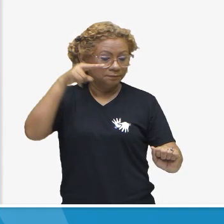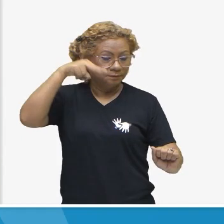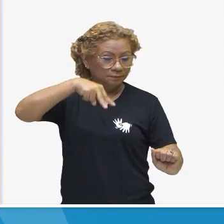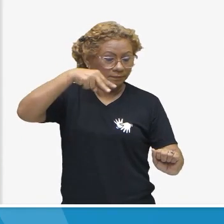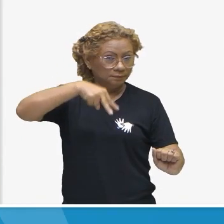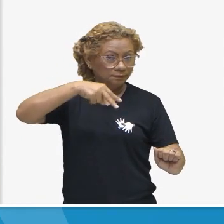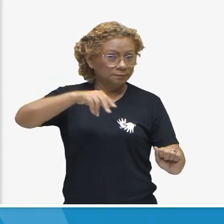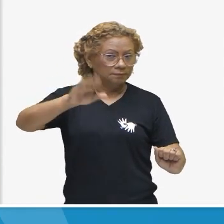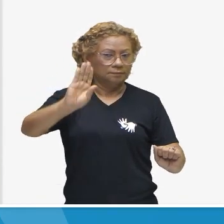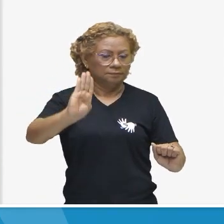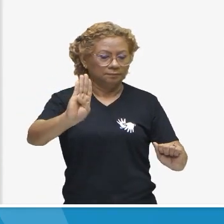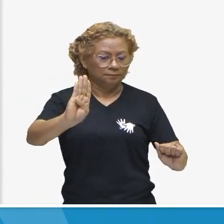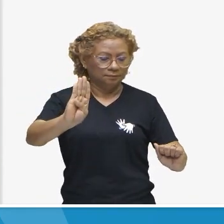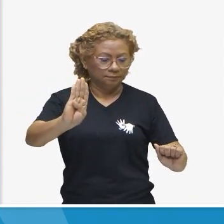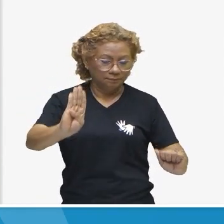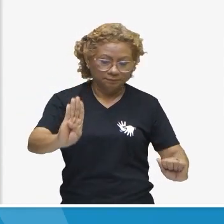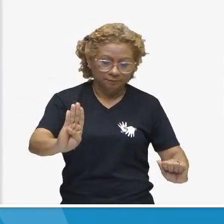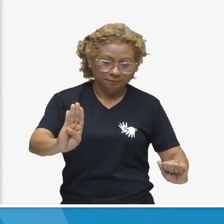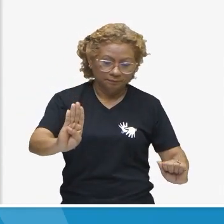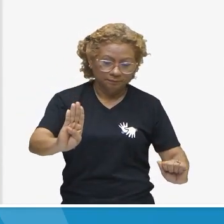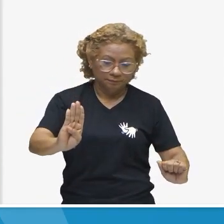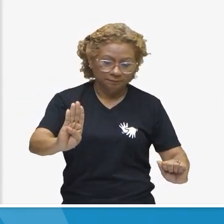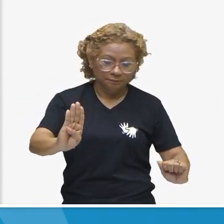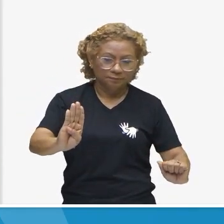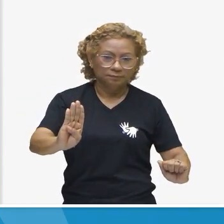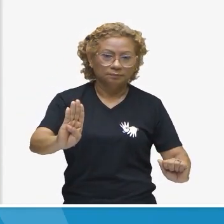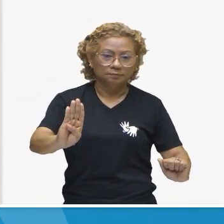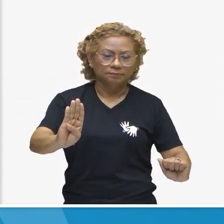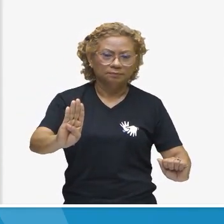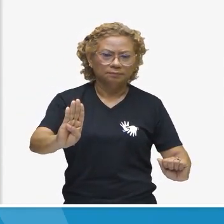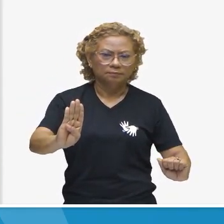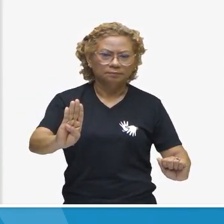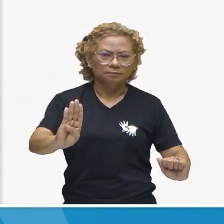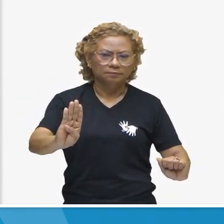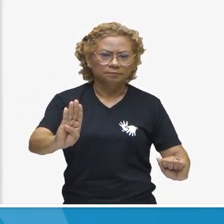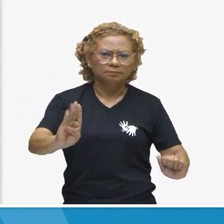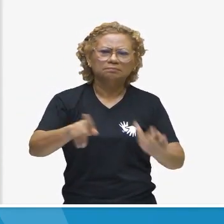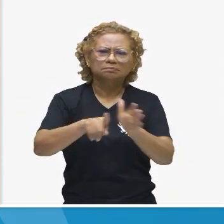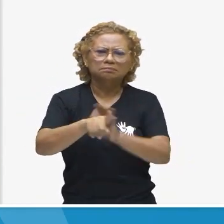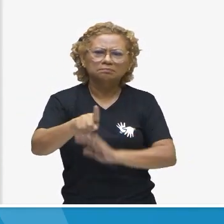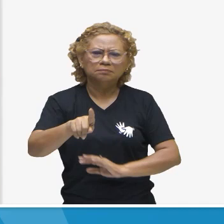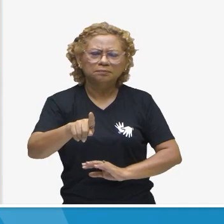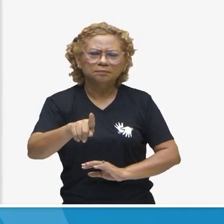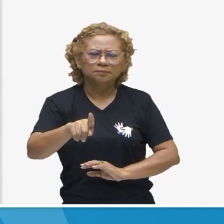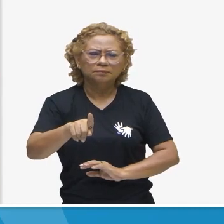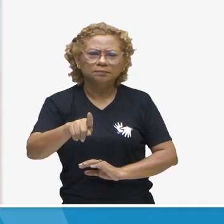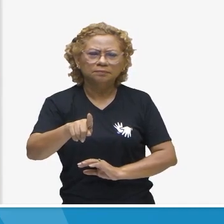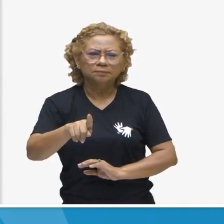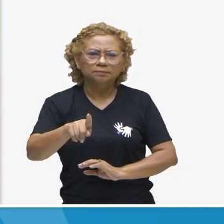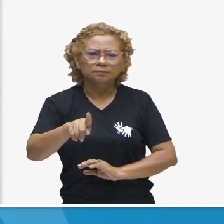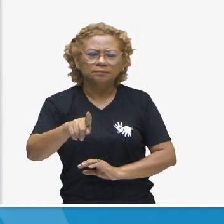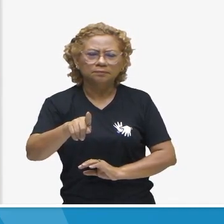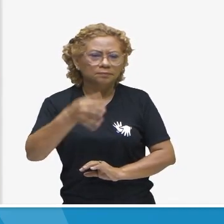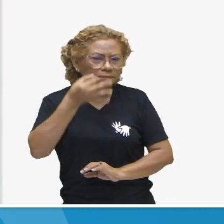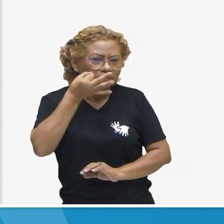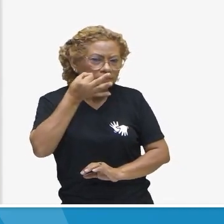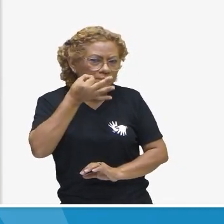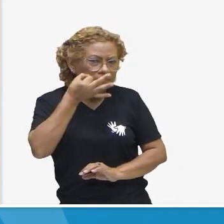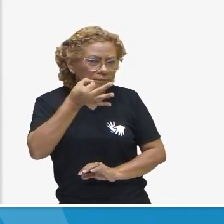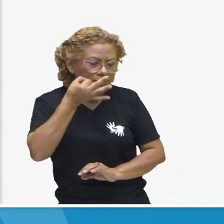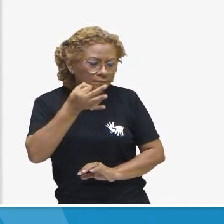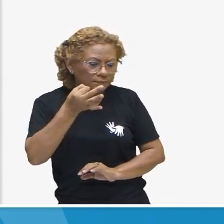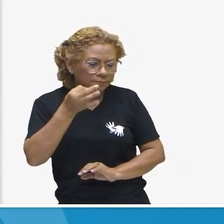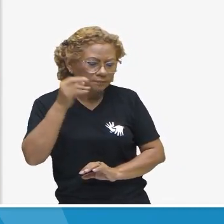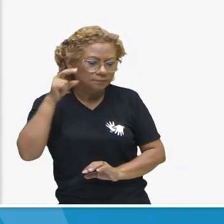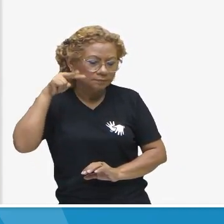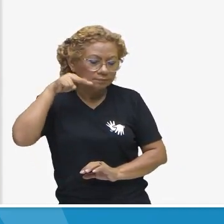está observando de cima. Olhando de cima, qual é a imagem que ela vai ter projetada no chão? Qual dessas 5 imagens